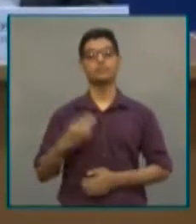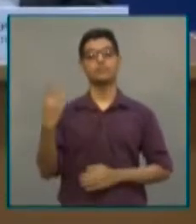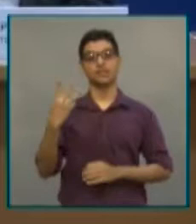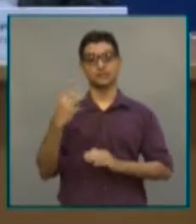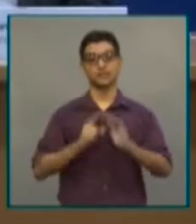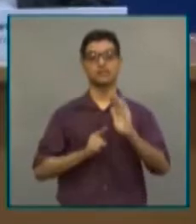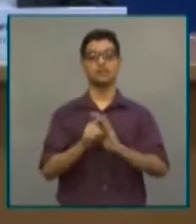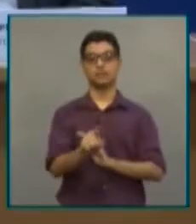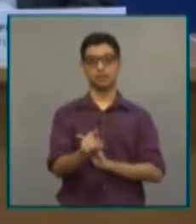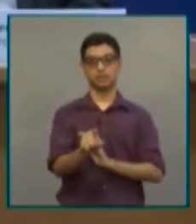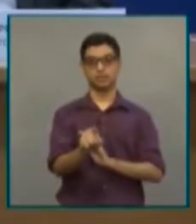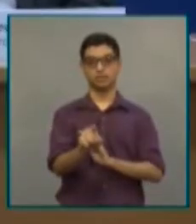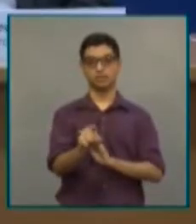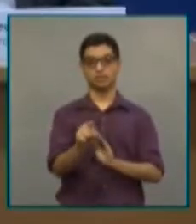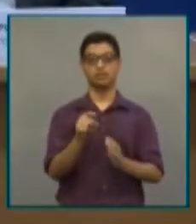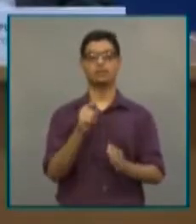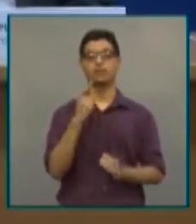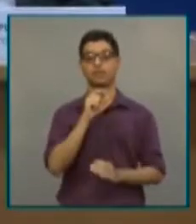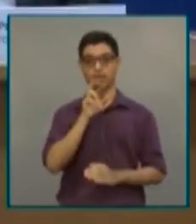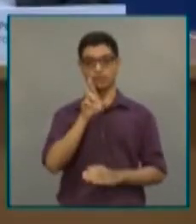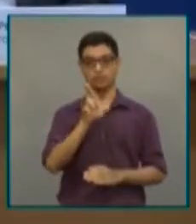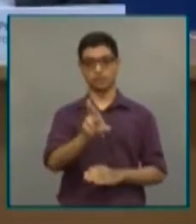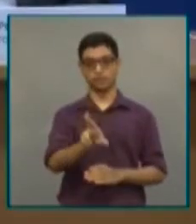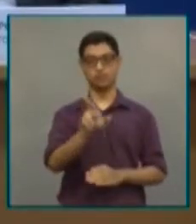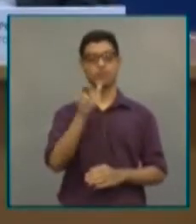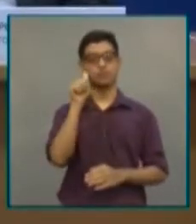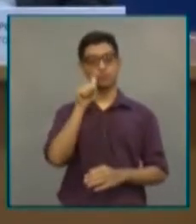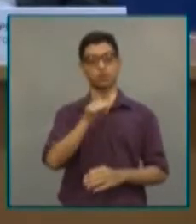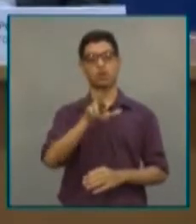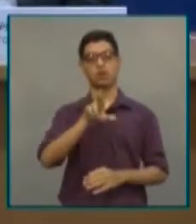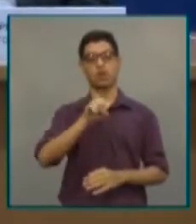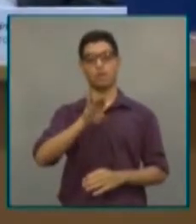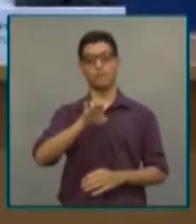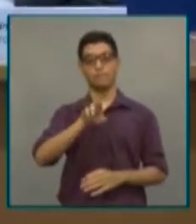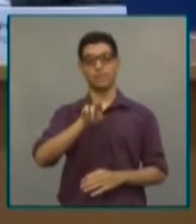será respondida pela candidata Roberta Vasques.